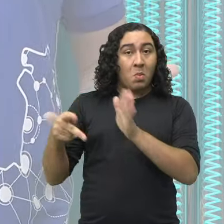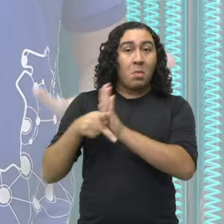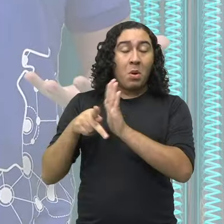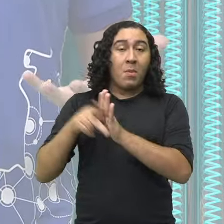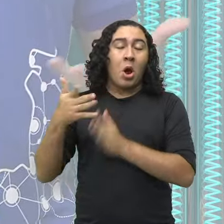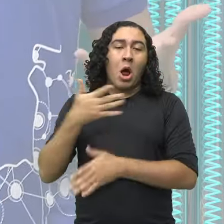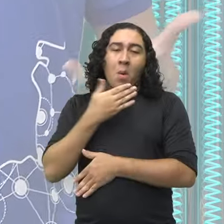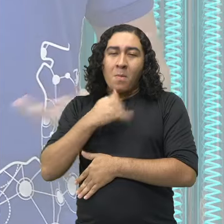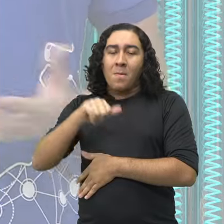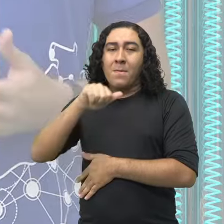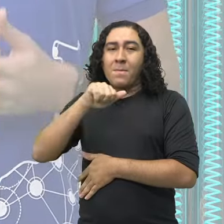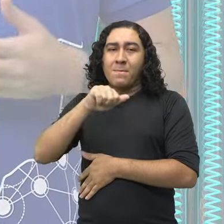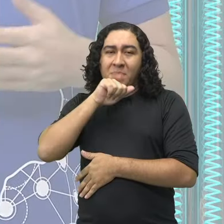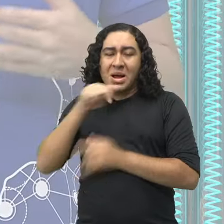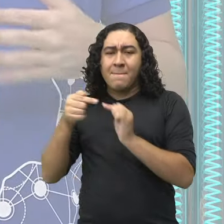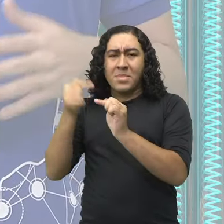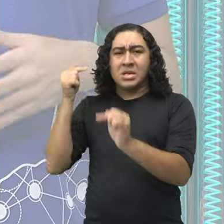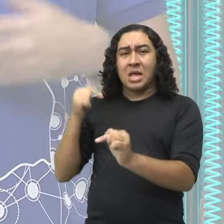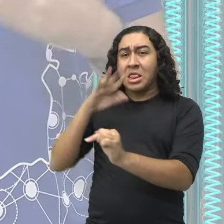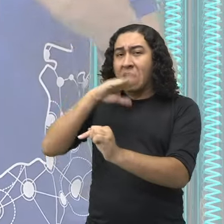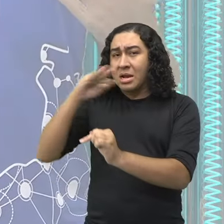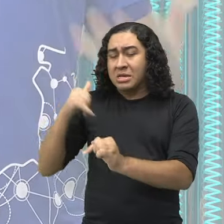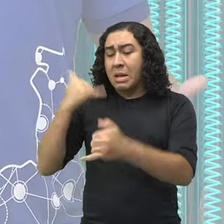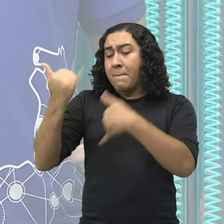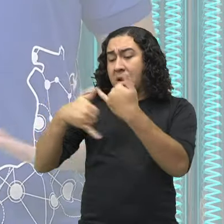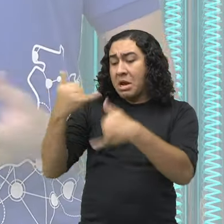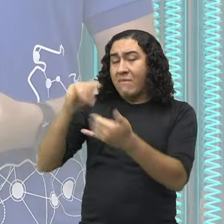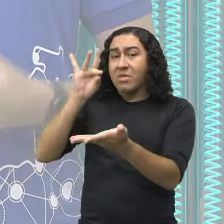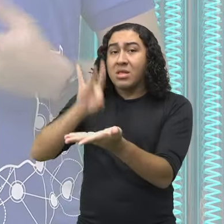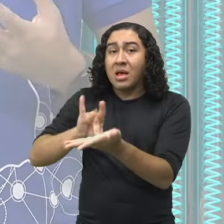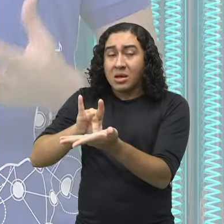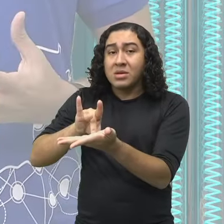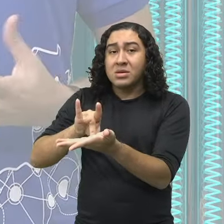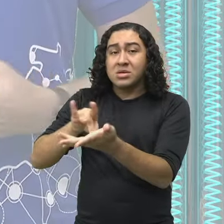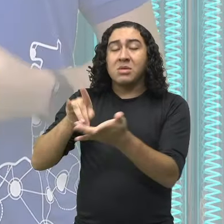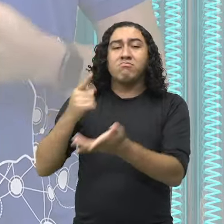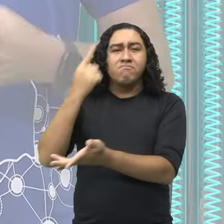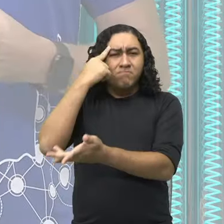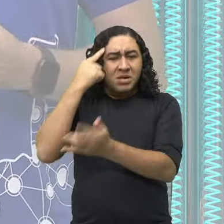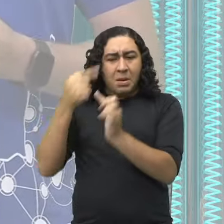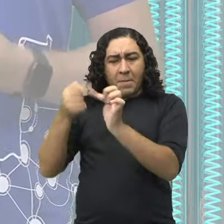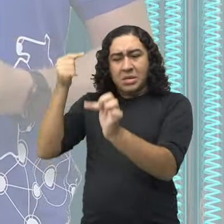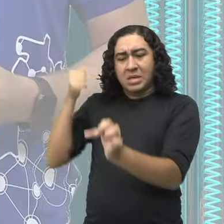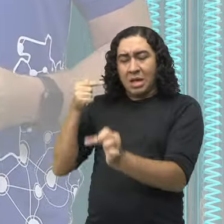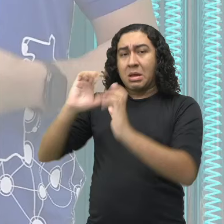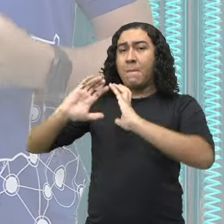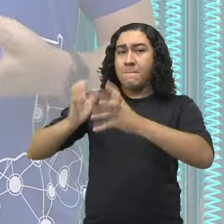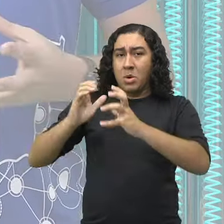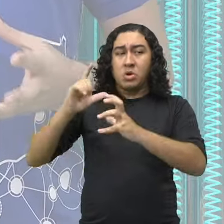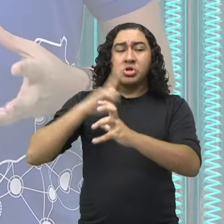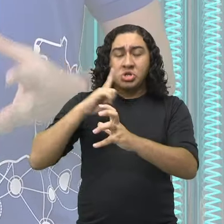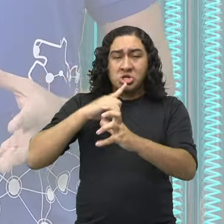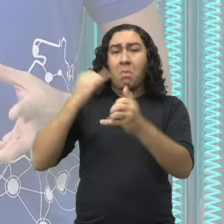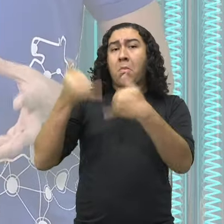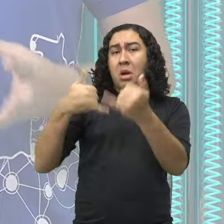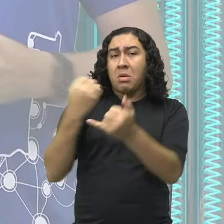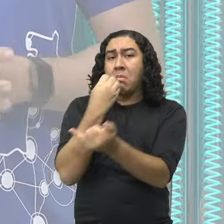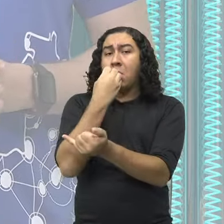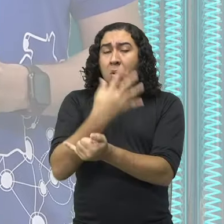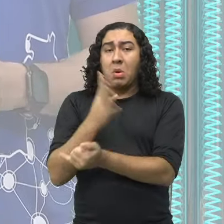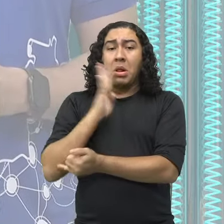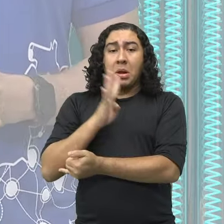super valorizado, Na época, eu tenho certeza de muita gente, a bola era muito valorizada, esse